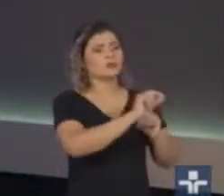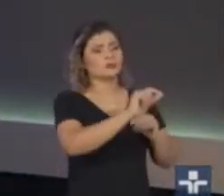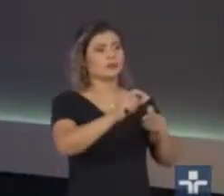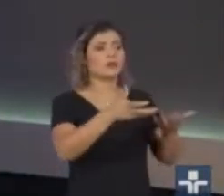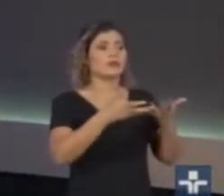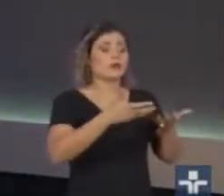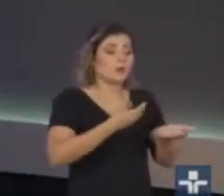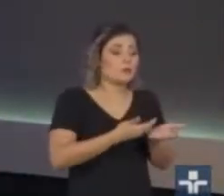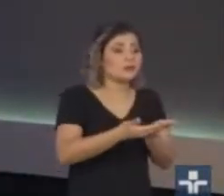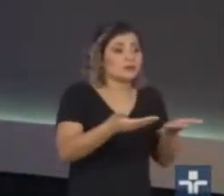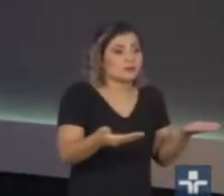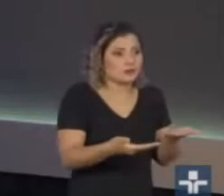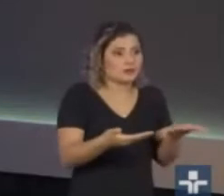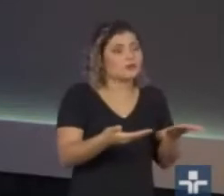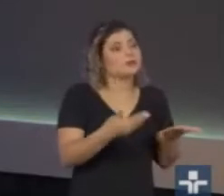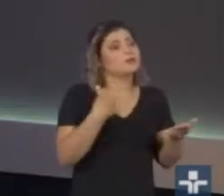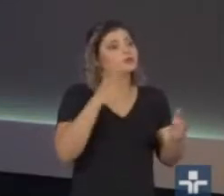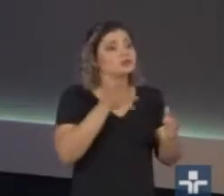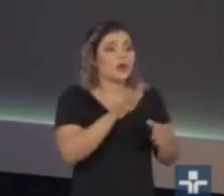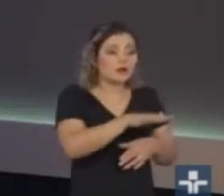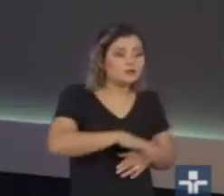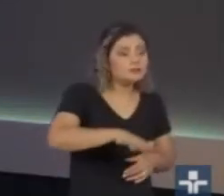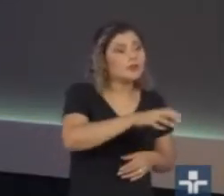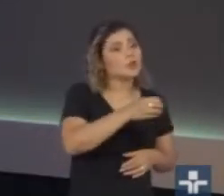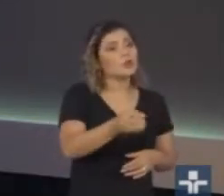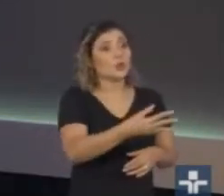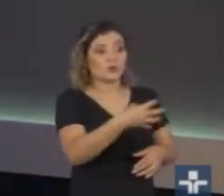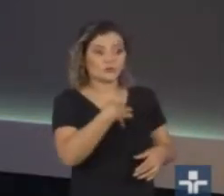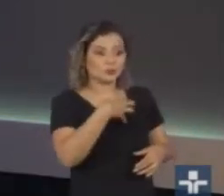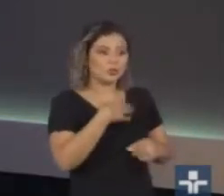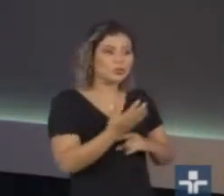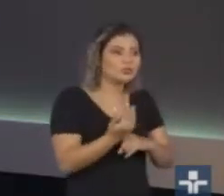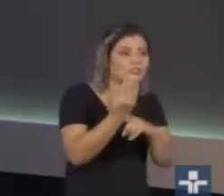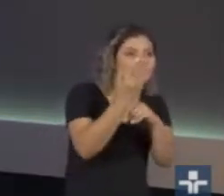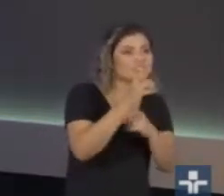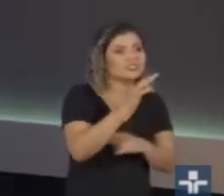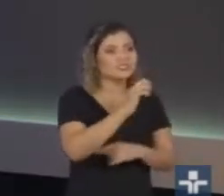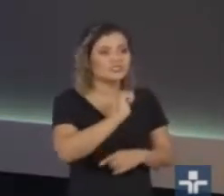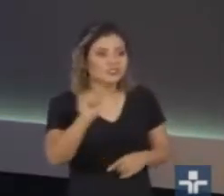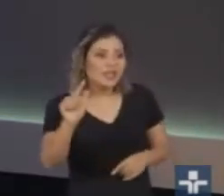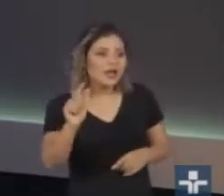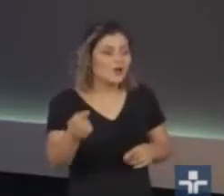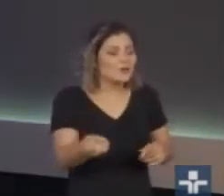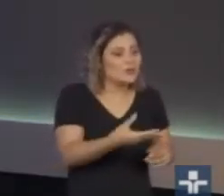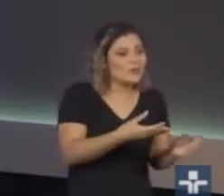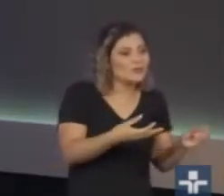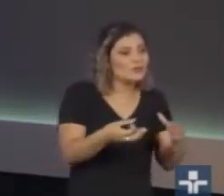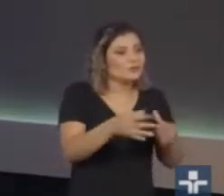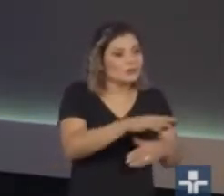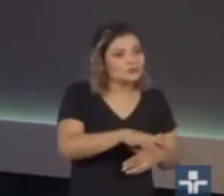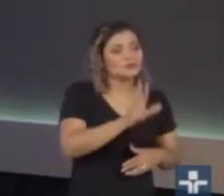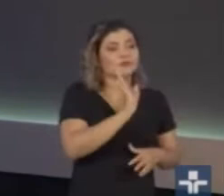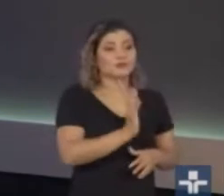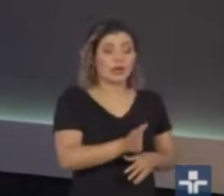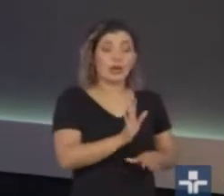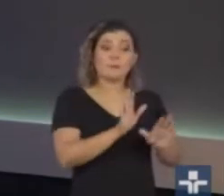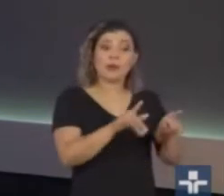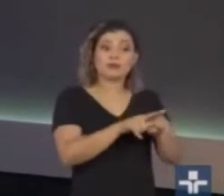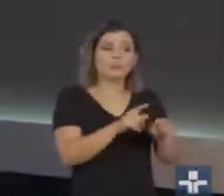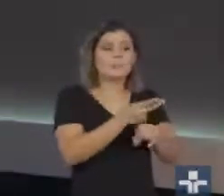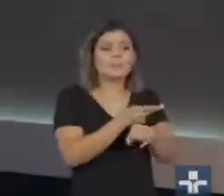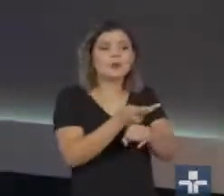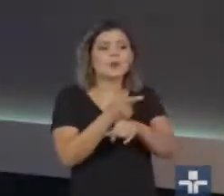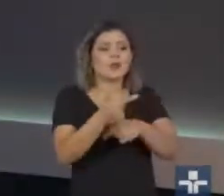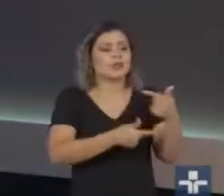está completamente inserido nessa nova forma digital, completamente digital, inclusive de se